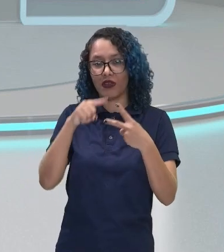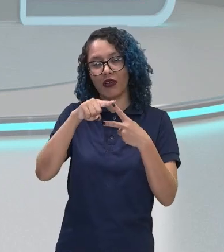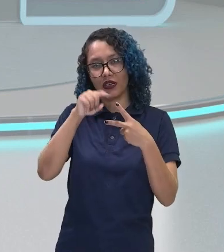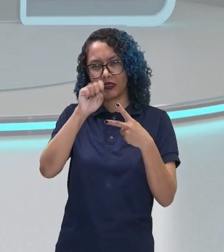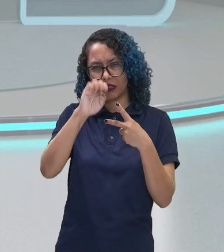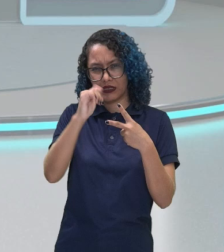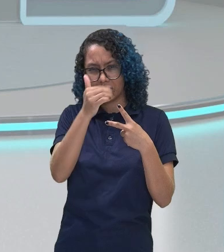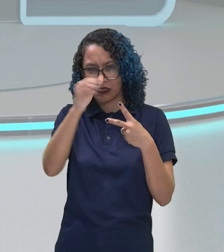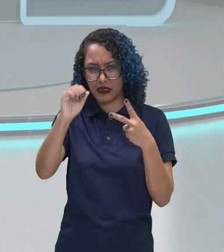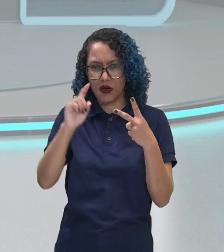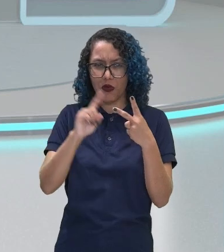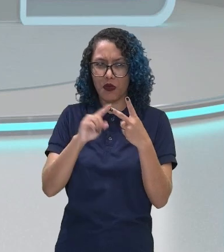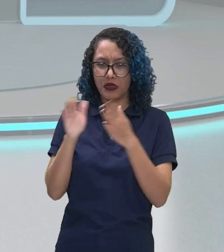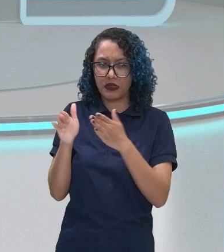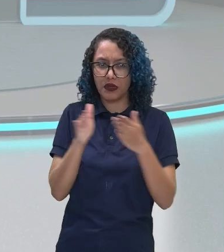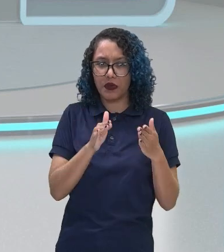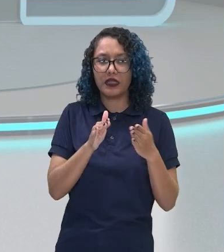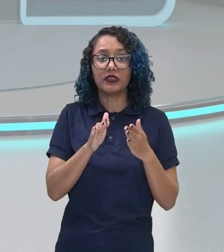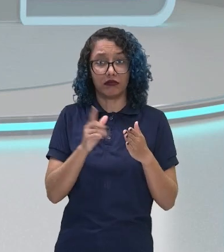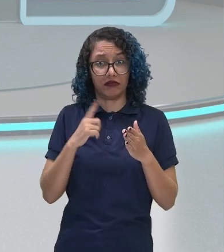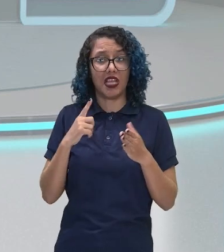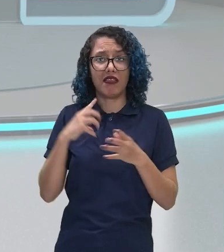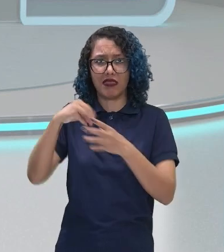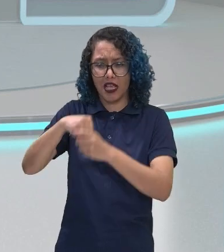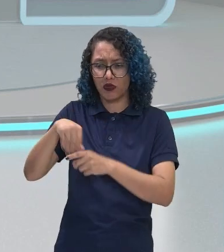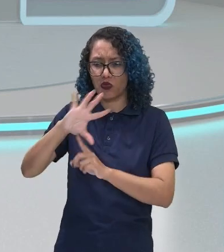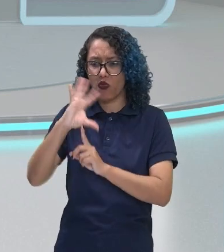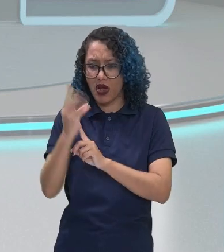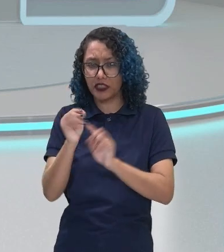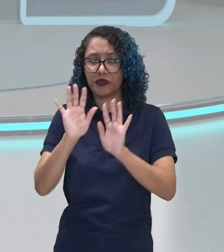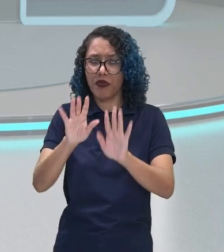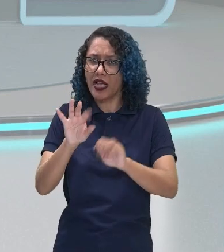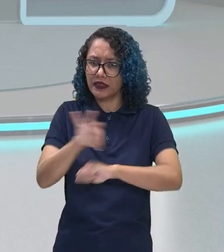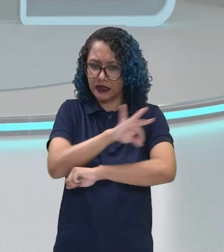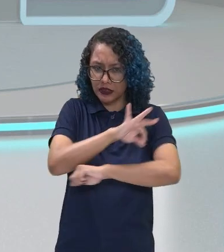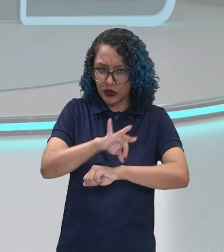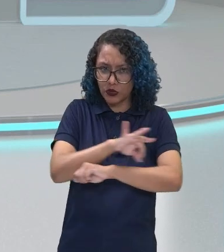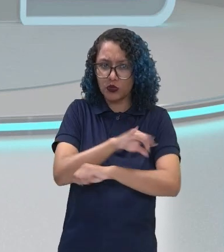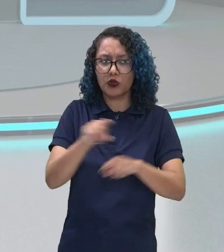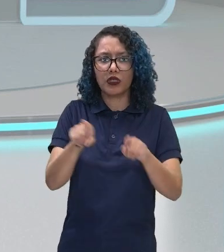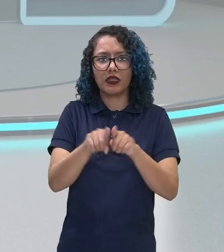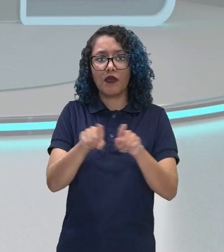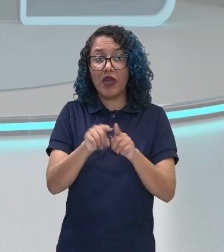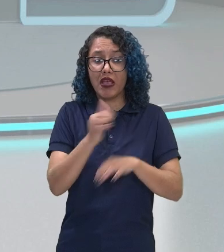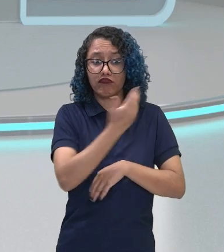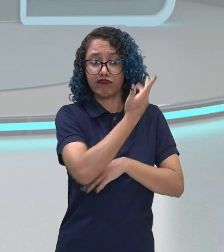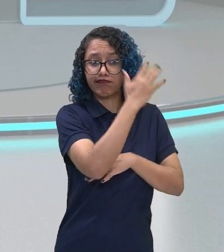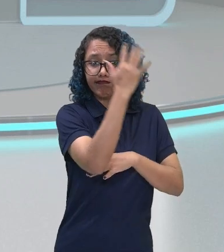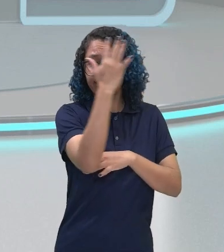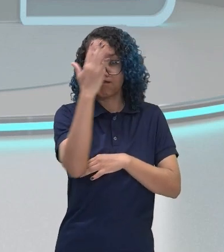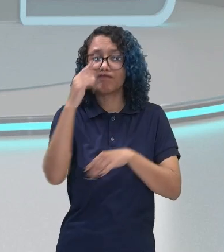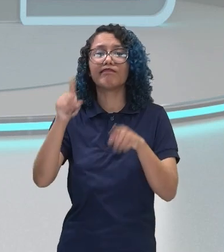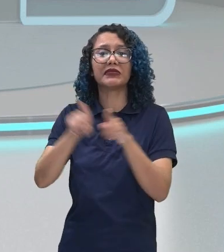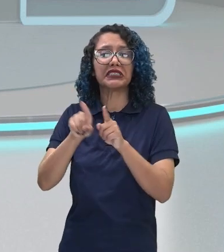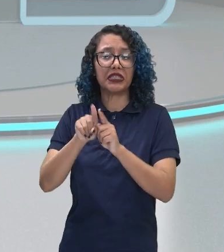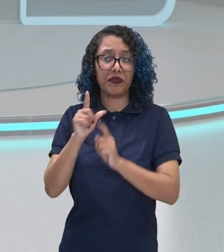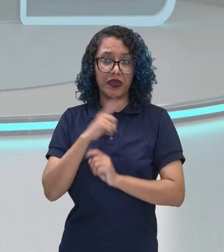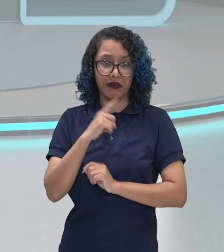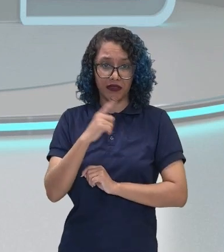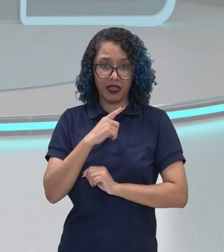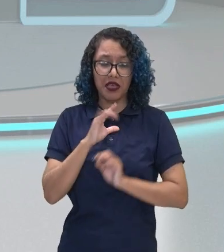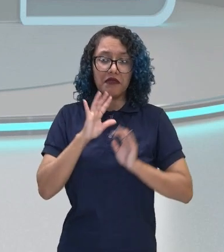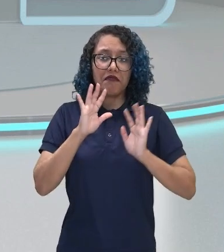não apenas permeiam a arte, está em tudo. Está na arquitetura e no mundo natural que nos cerca, mas também